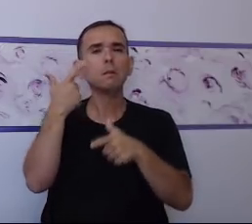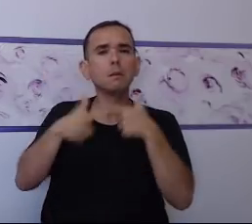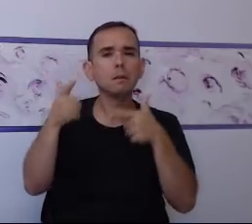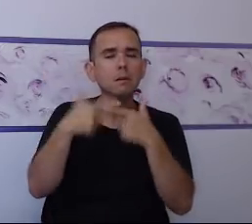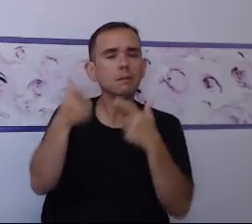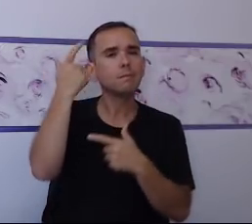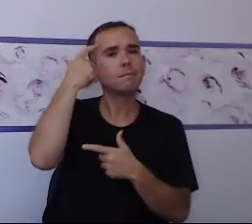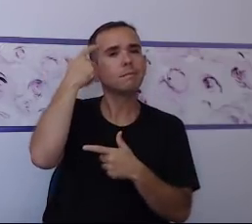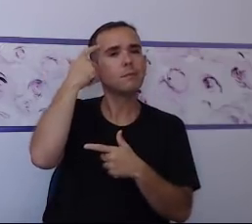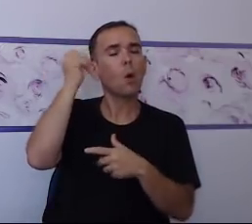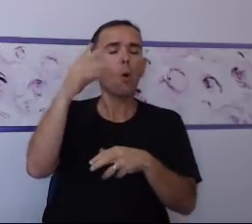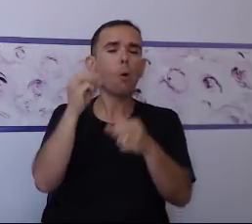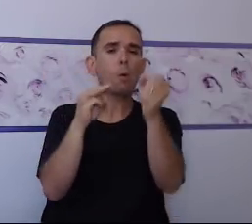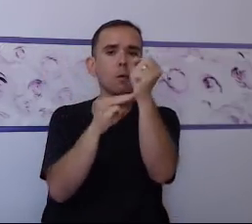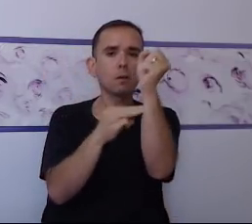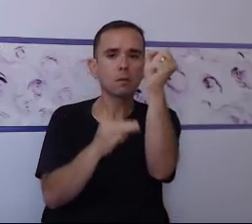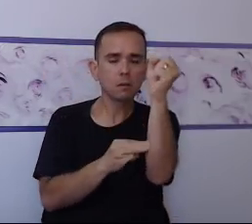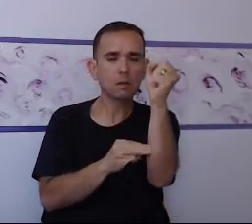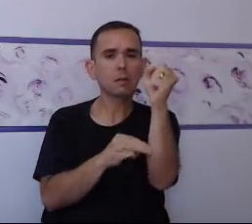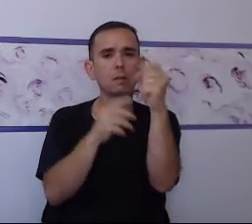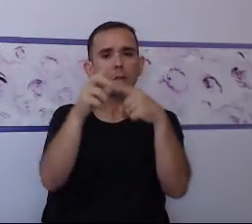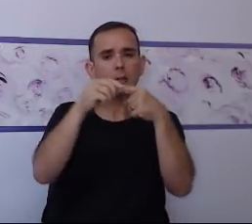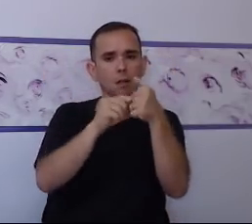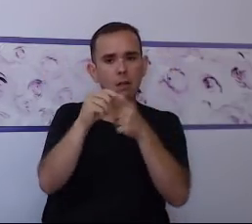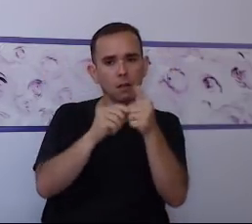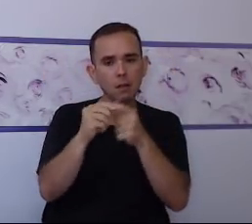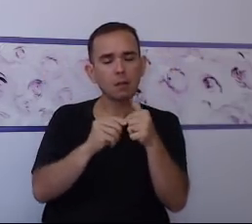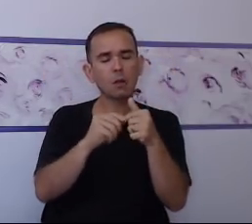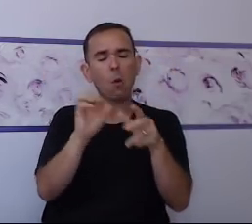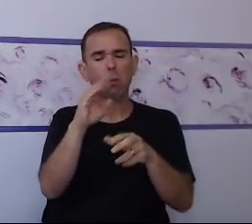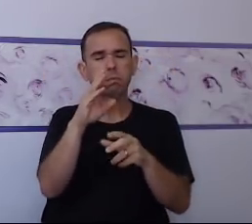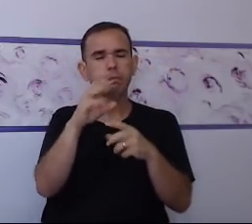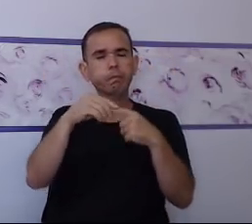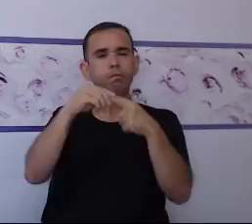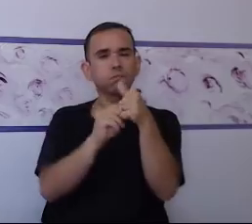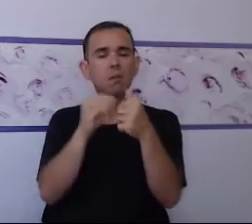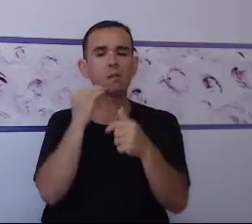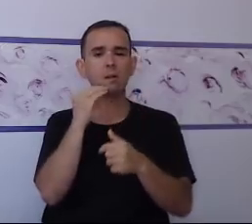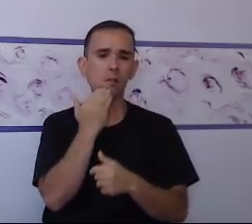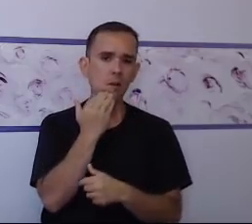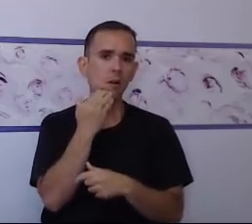neurológica, neuromuscular, ortopédica, malformações ou adquiridas.